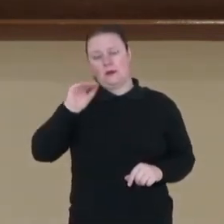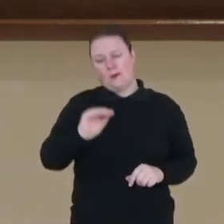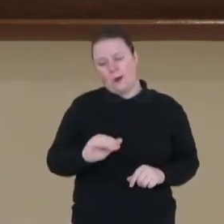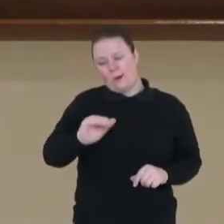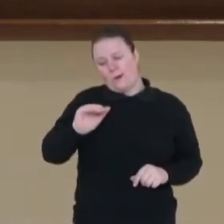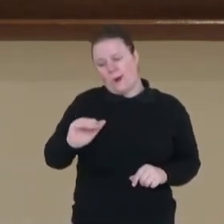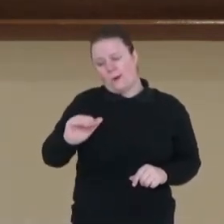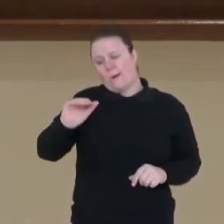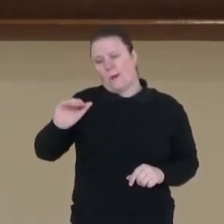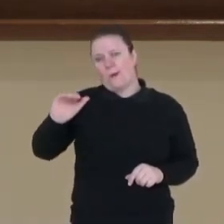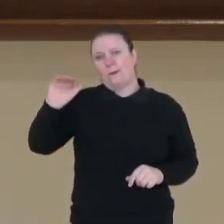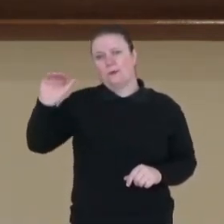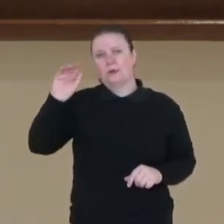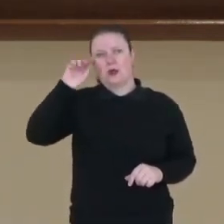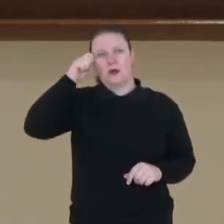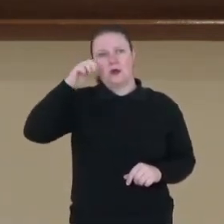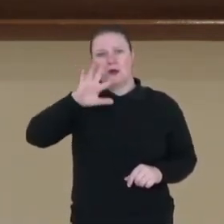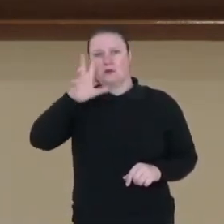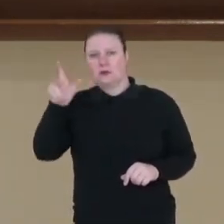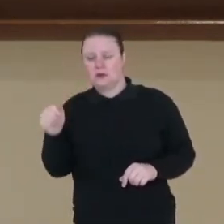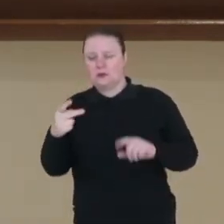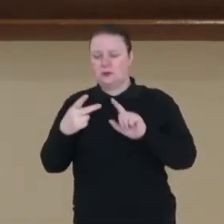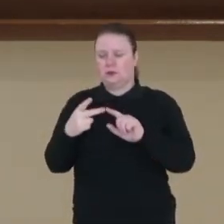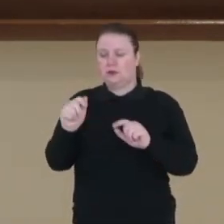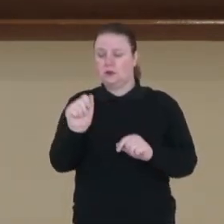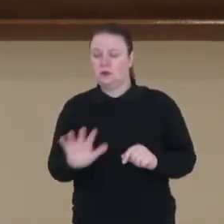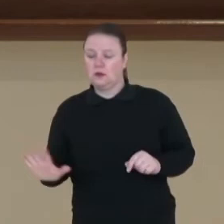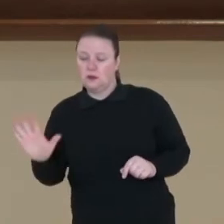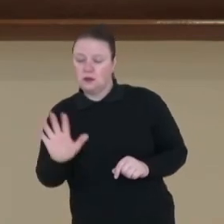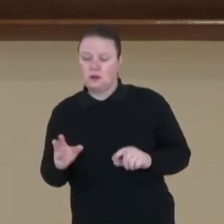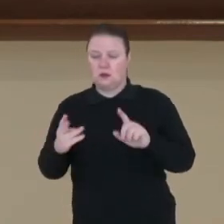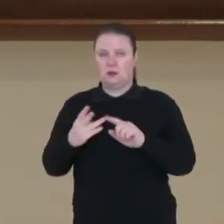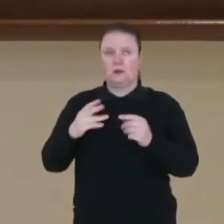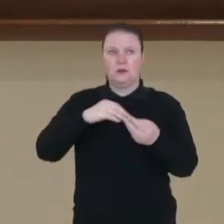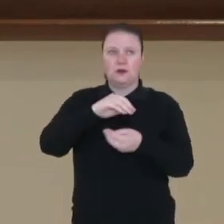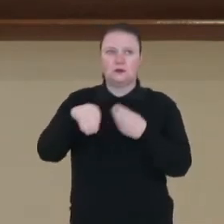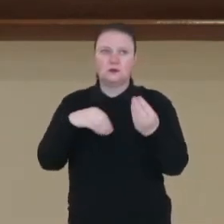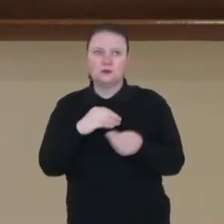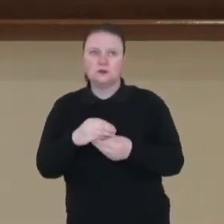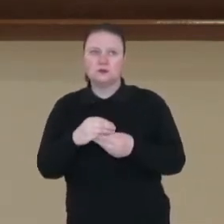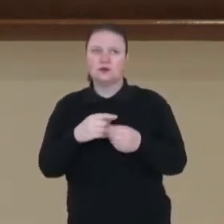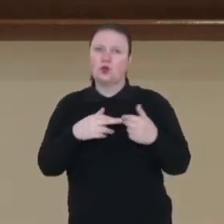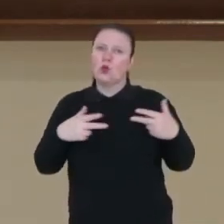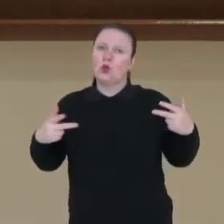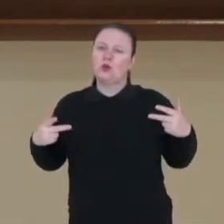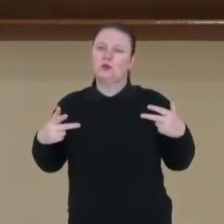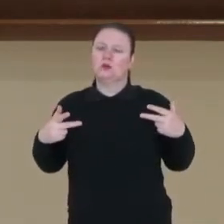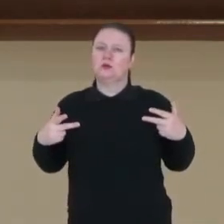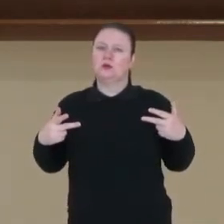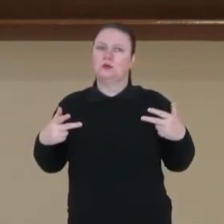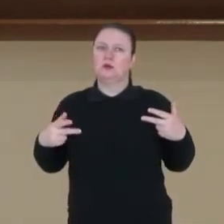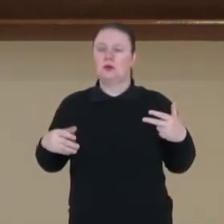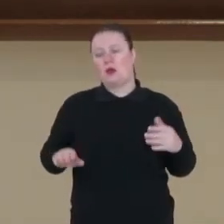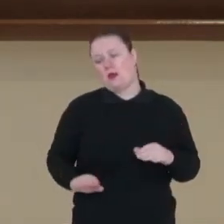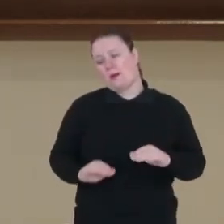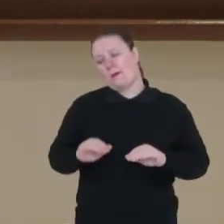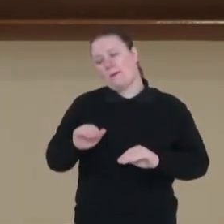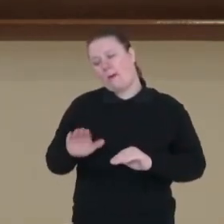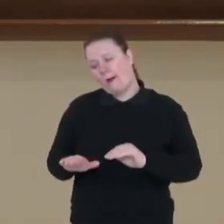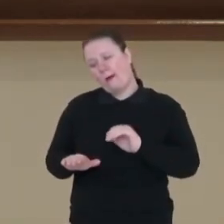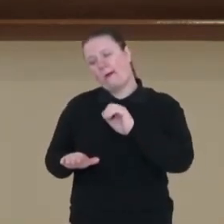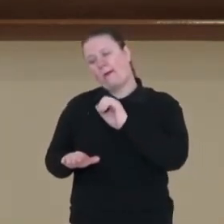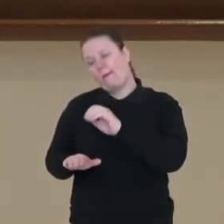evolução, os africanos, os asiáticos, os mestiços, eles estariam nos primeiros degraus, porque eles